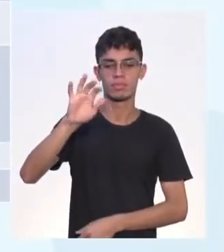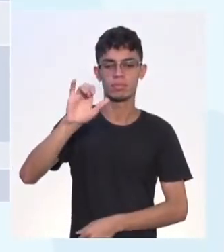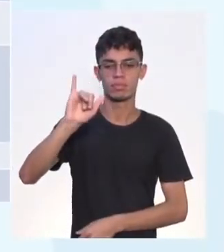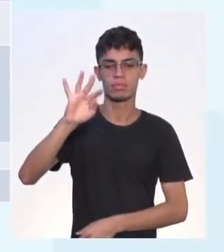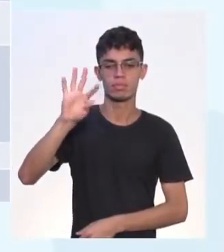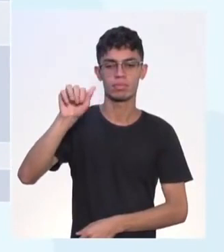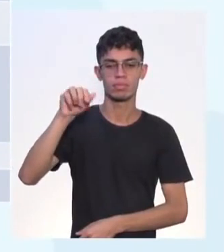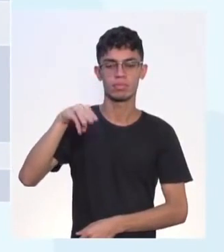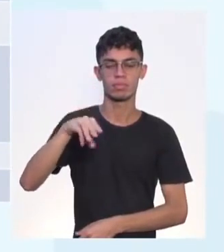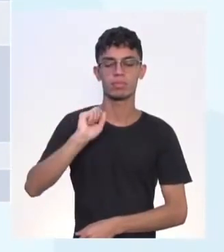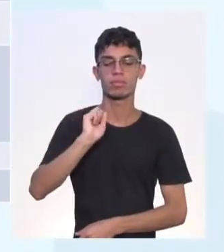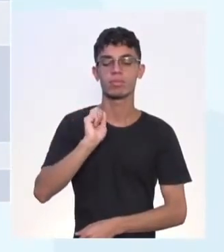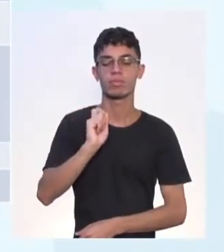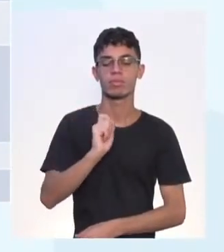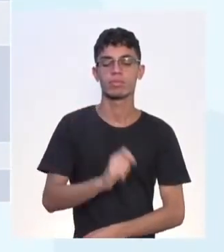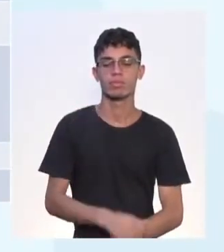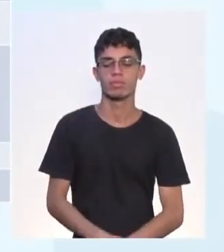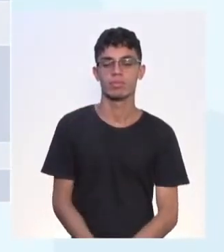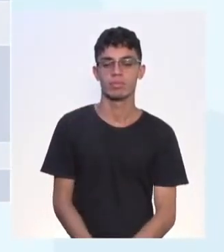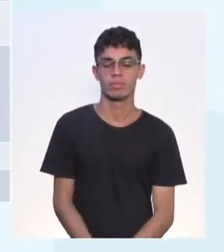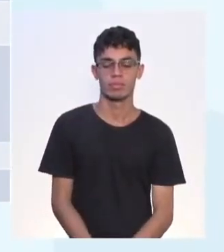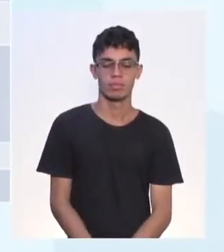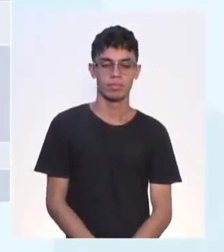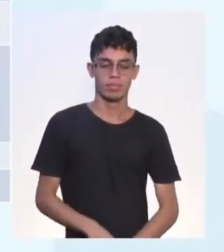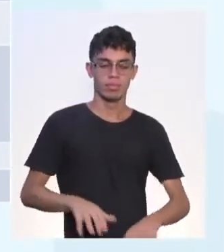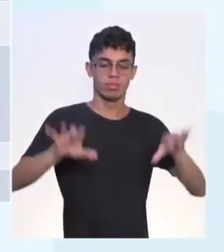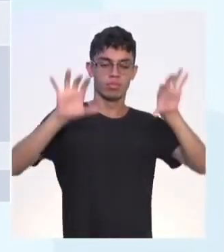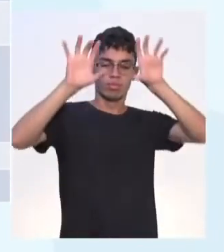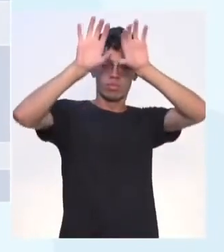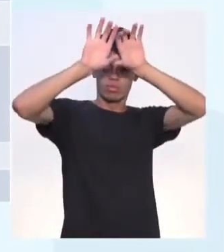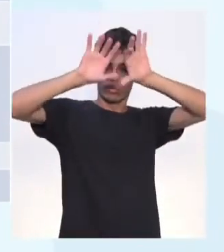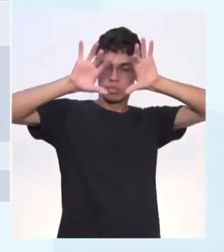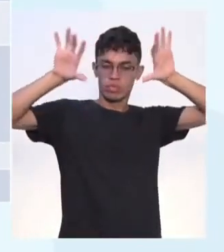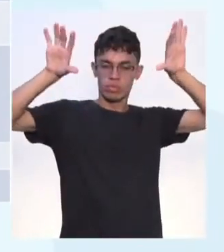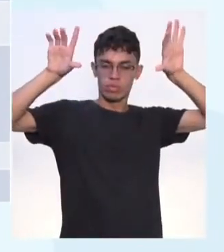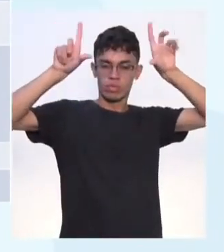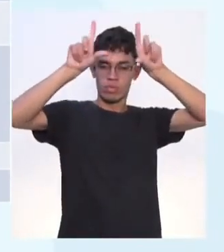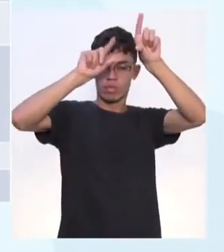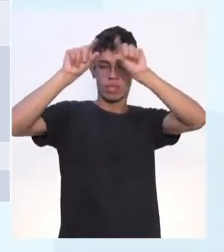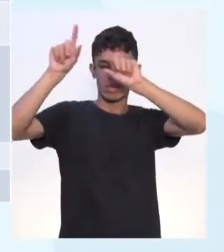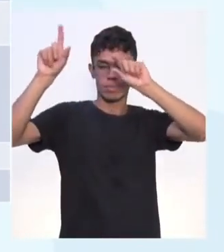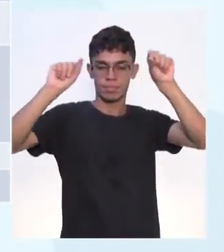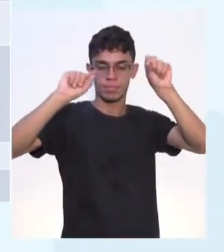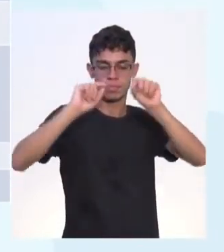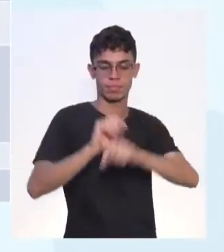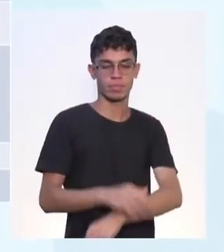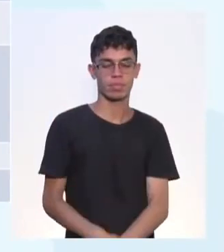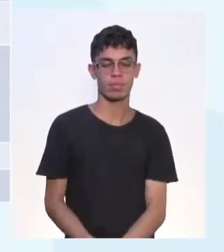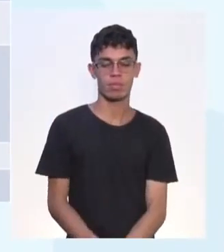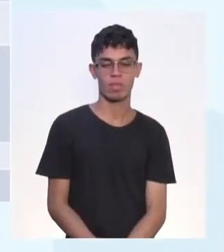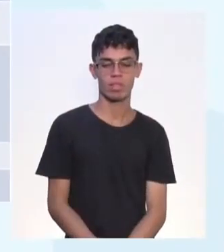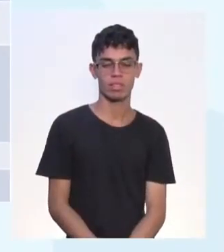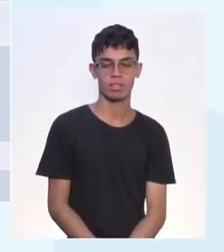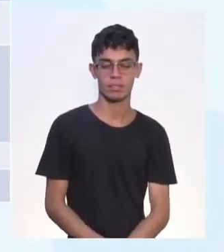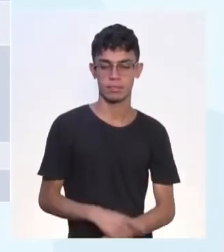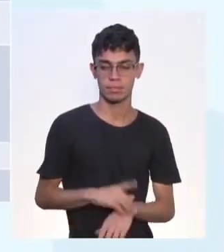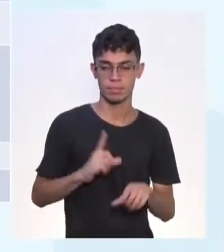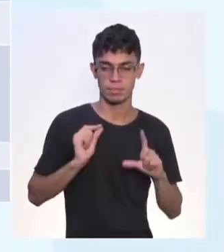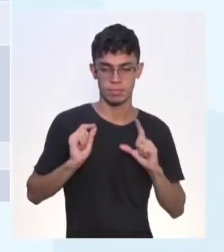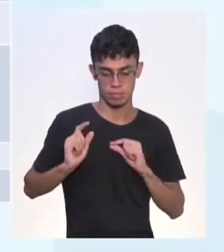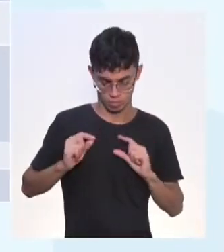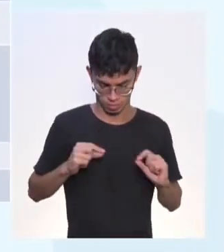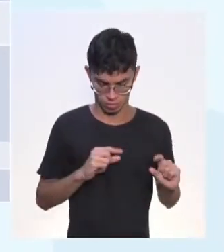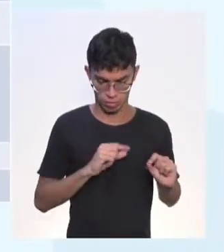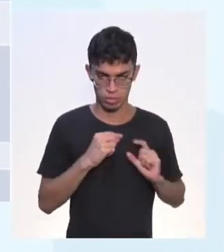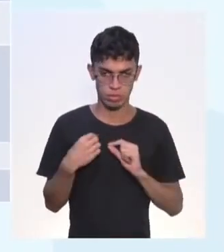As estrelas enfeitam. Enfeitam o céu. Enfeitam o que mais? Enfeitam a minha roupa, né? Quando você